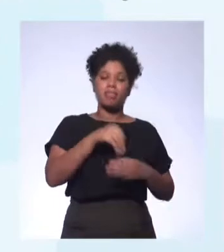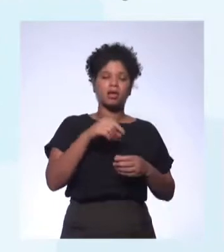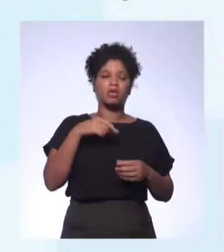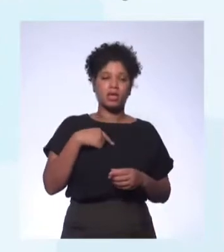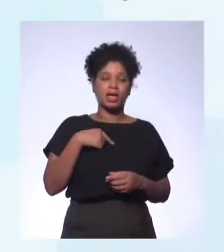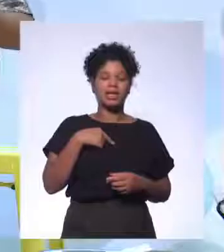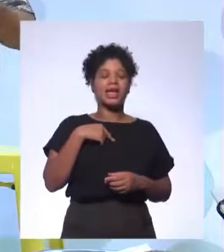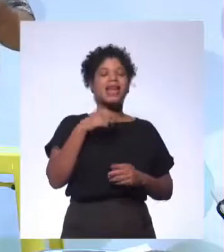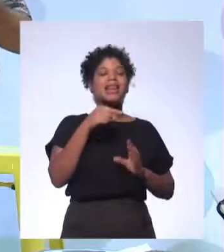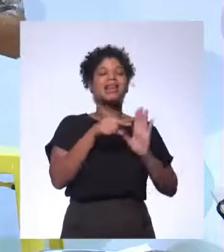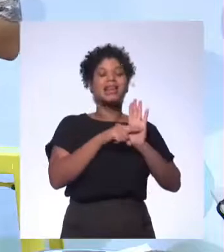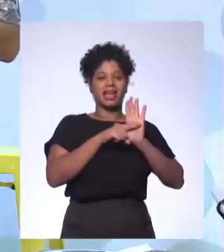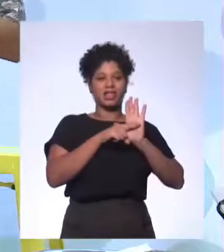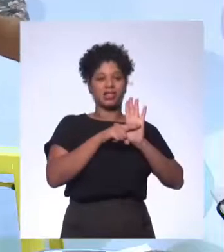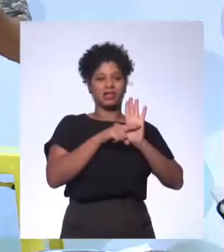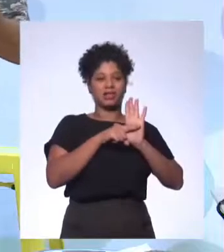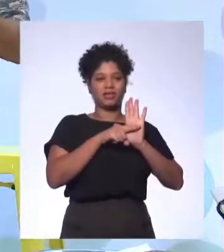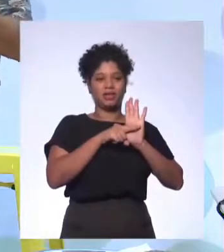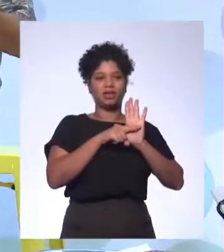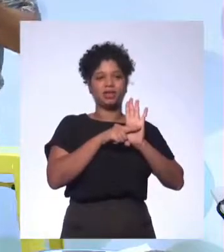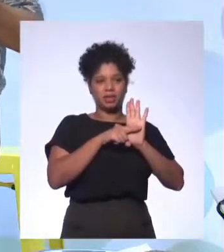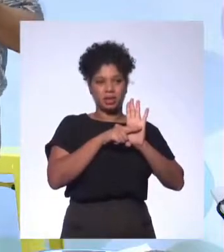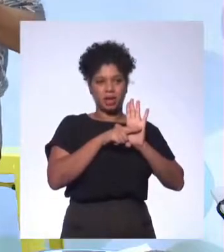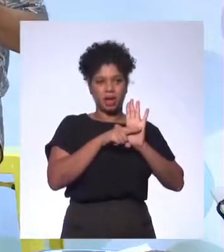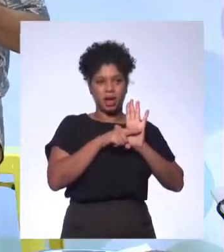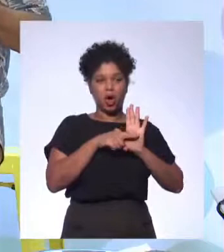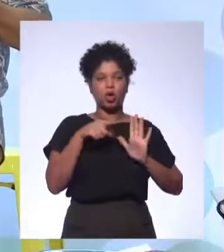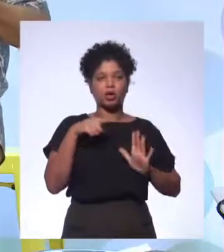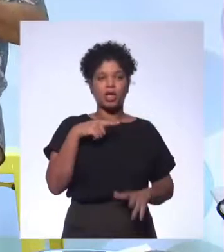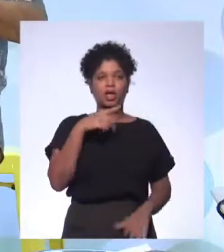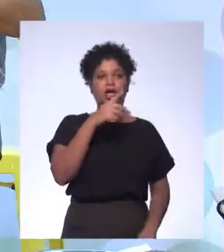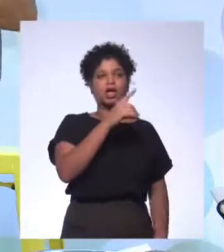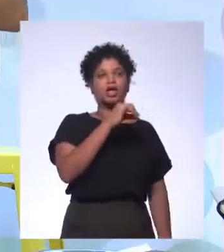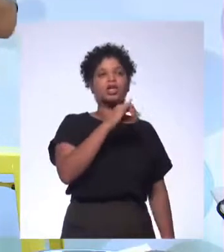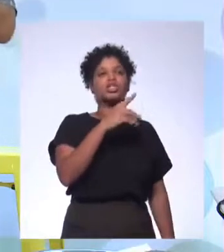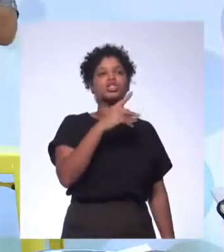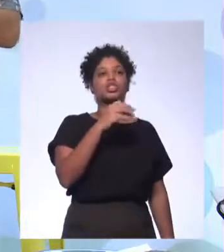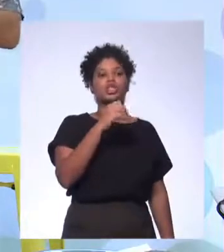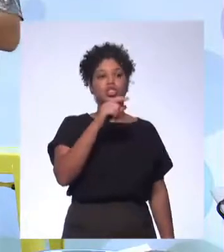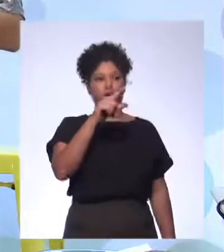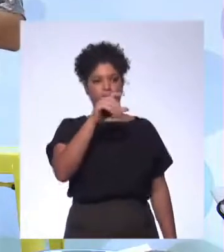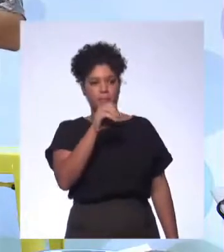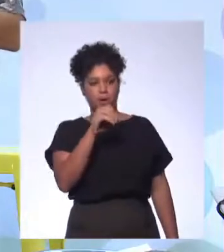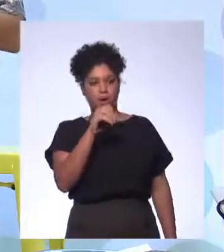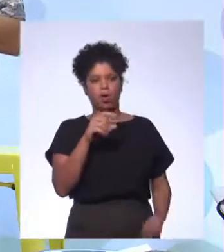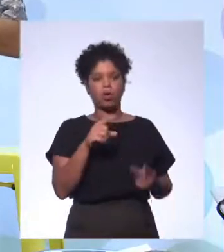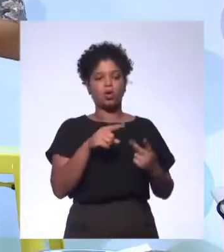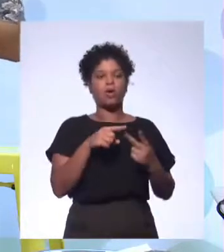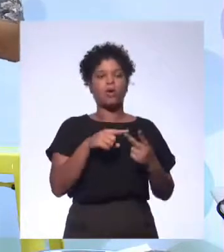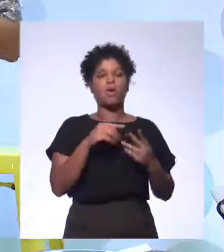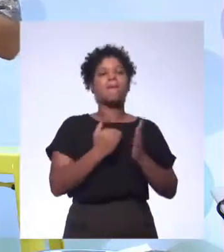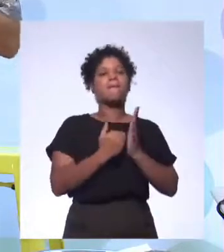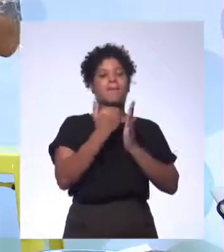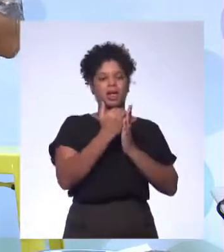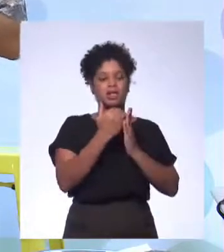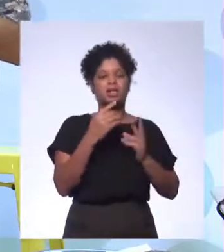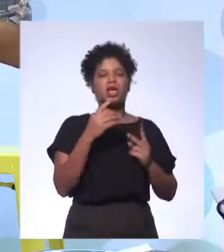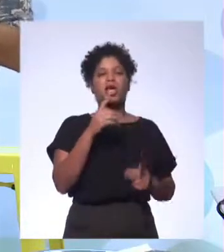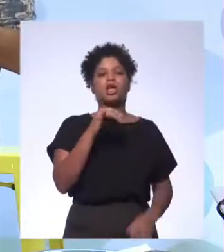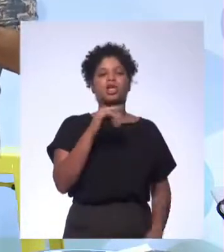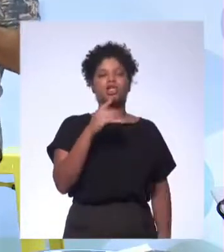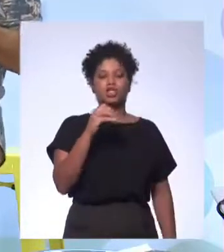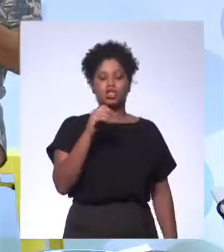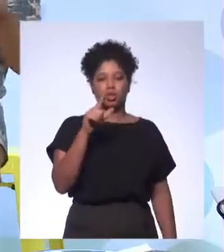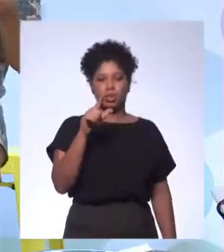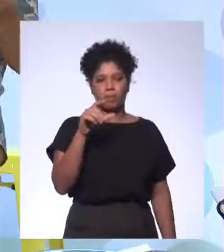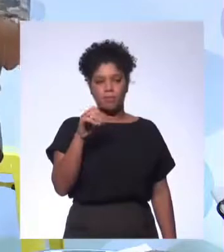negativas Então vai ocorrer ali o dipolo né com dipolo induzido Por que a molécula de água vai